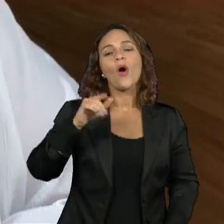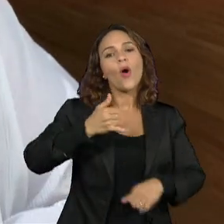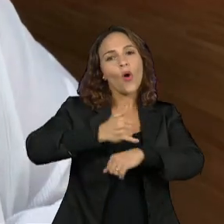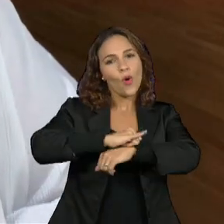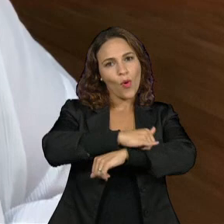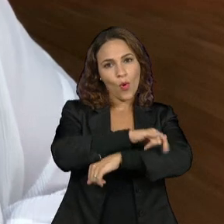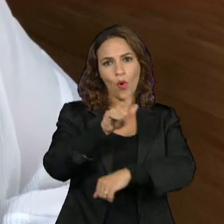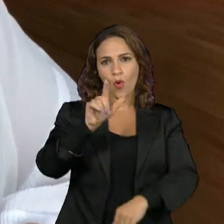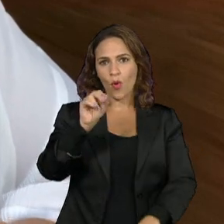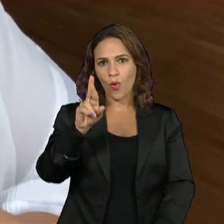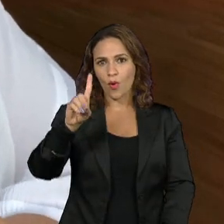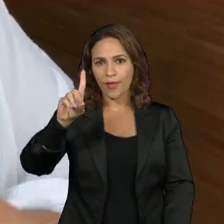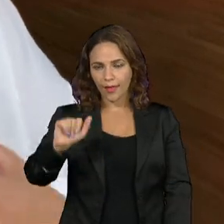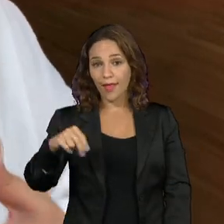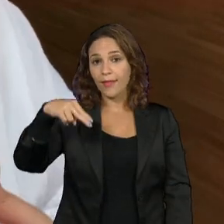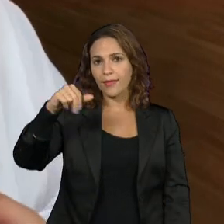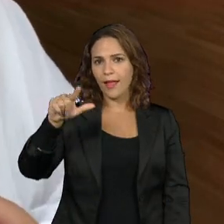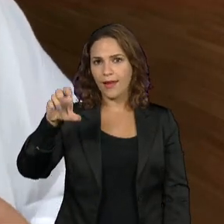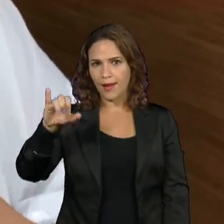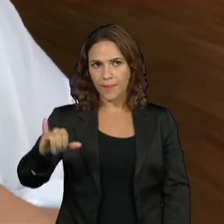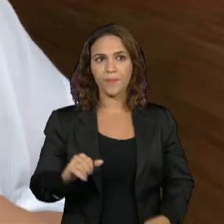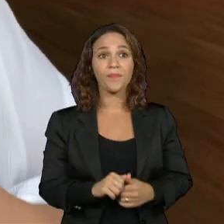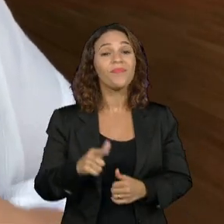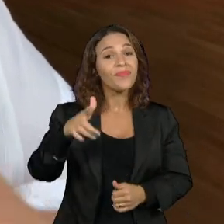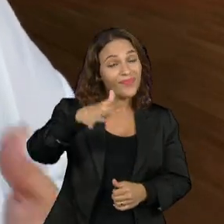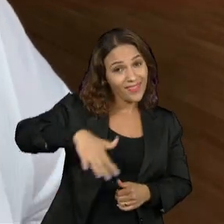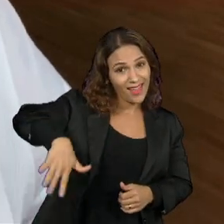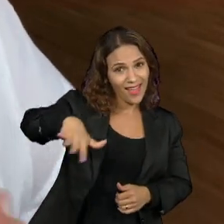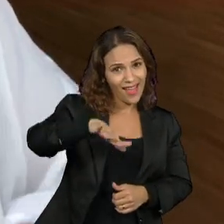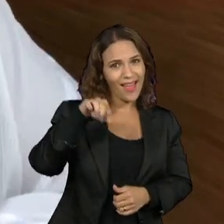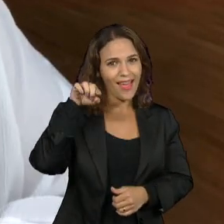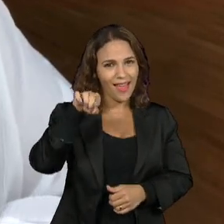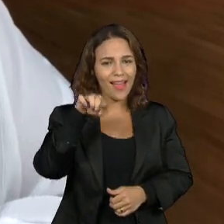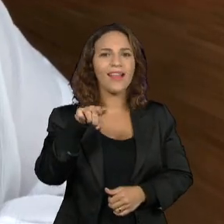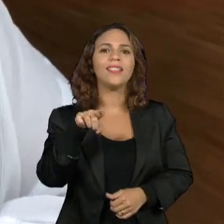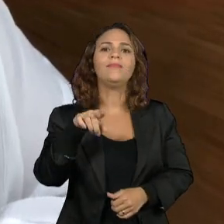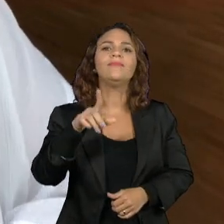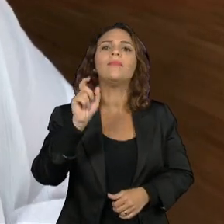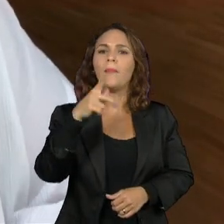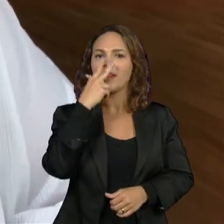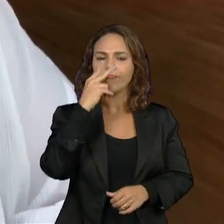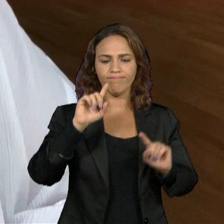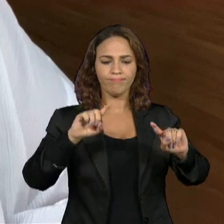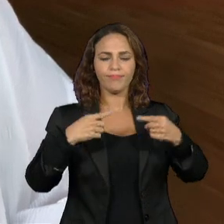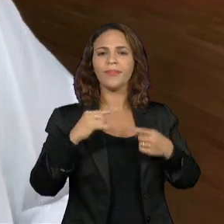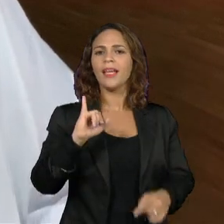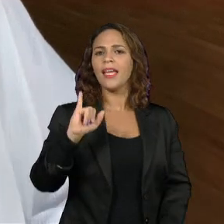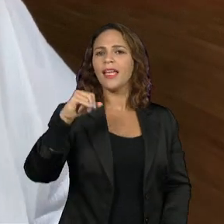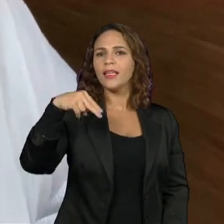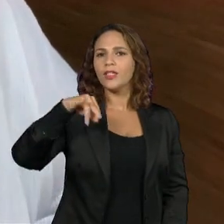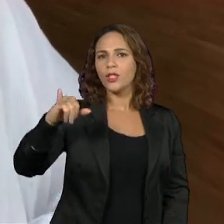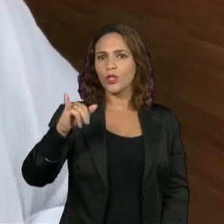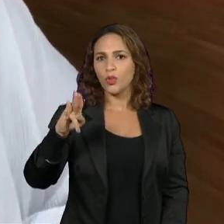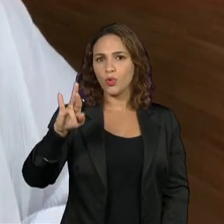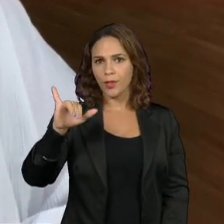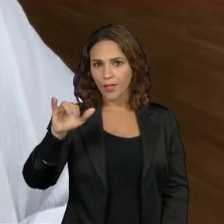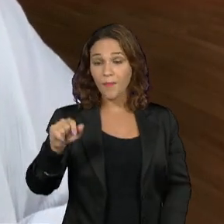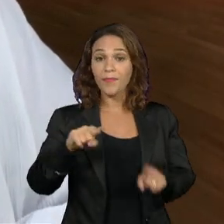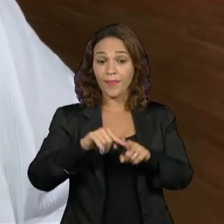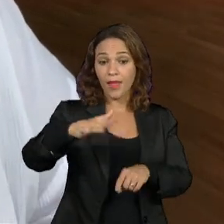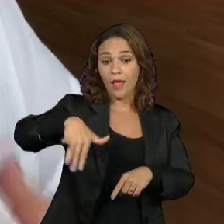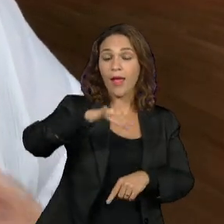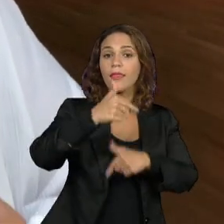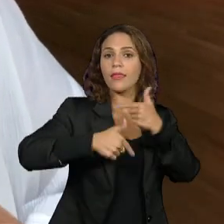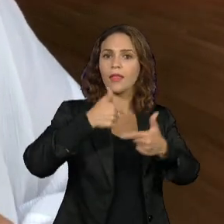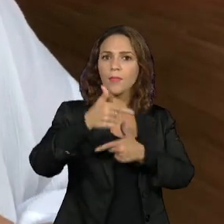criminal, ela pode ser interpretada como injúria, por exemplo, que é um crime contra a honra, de acordo com o Código Penal. Na esfera trabalhista, a gente